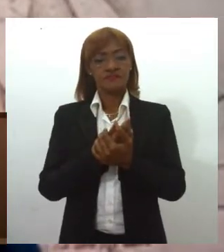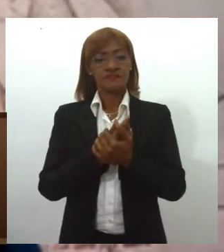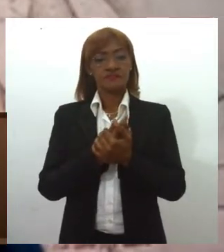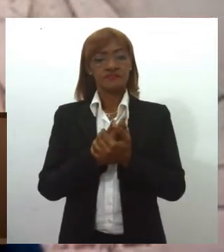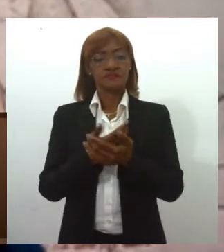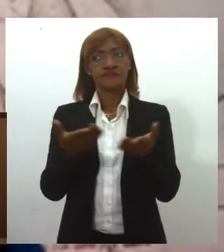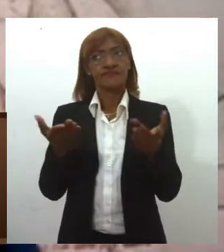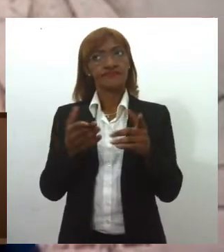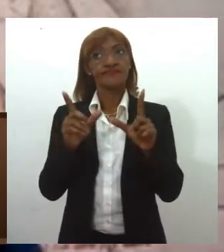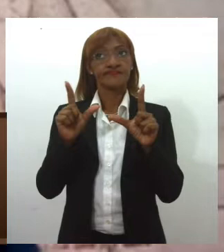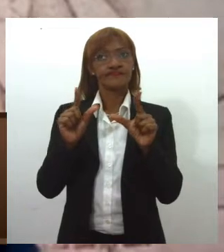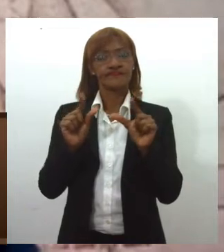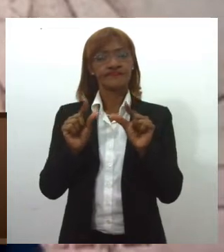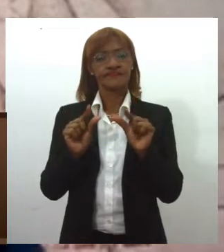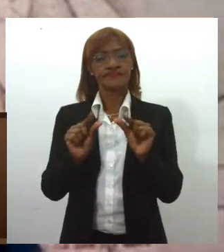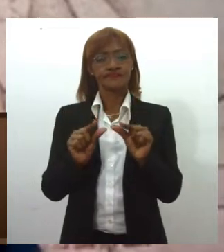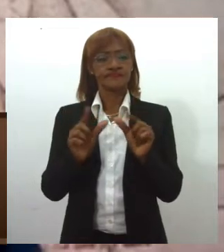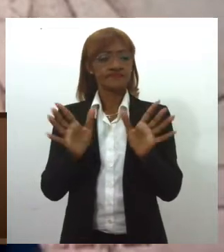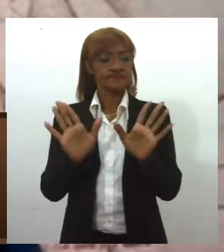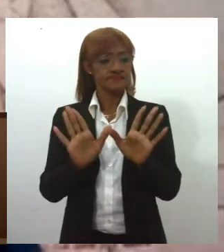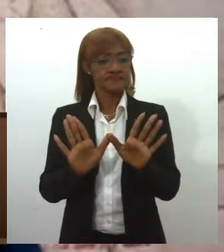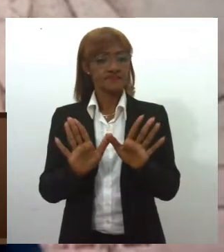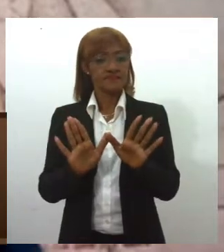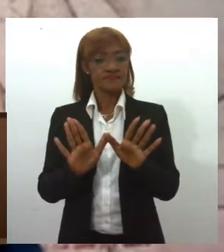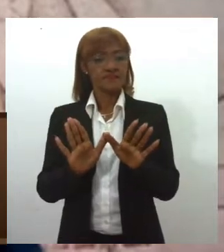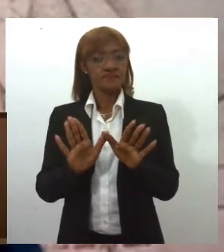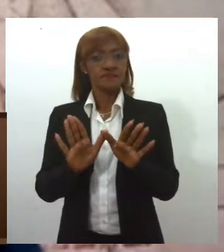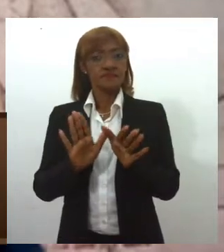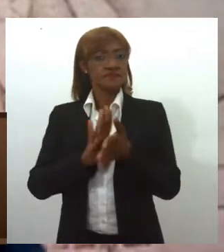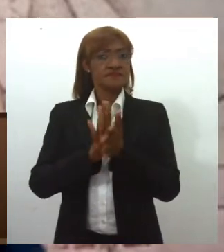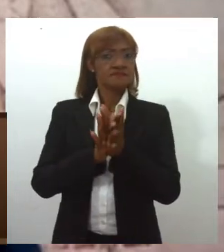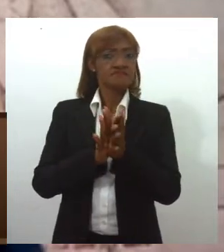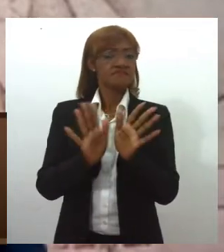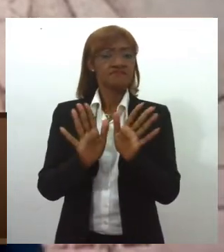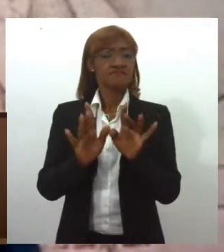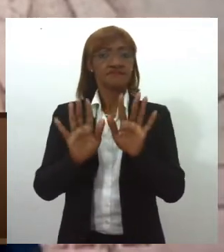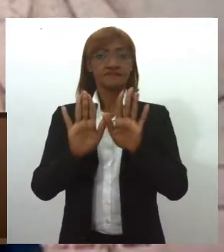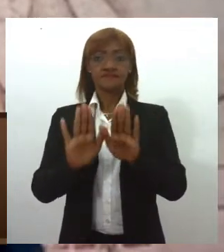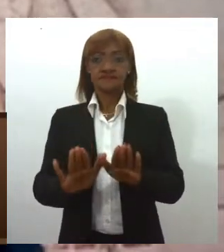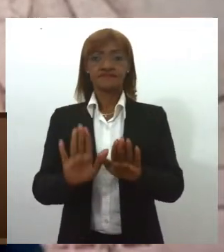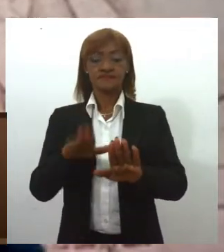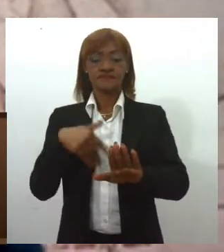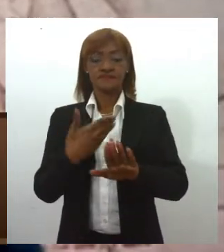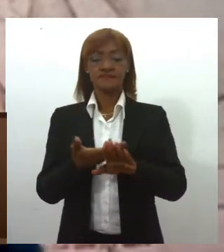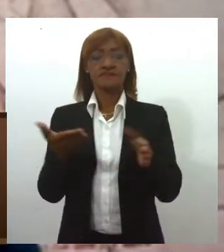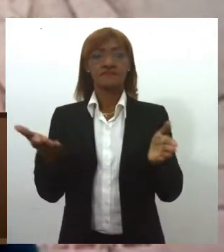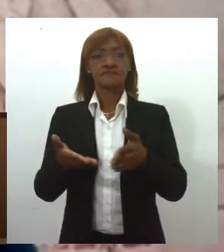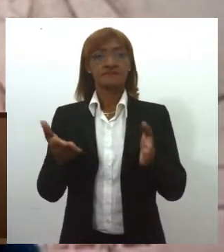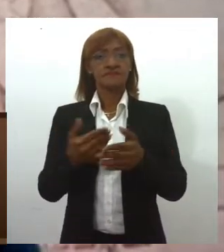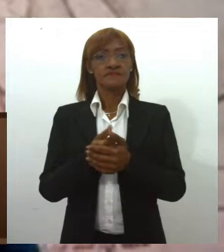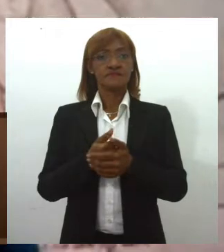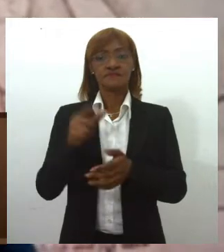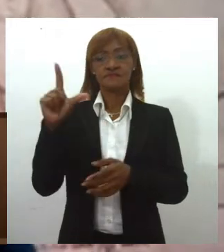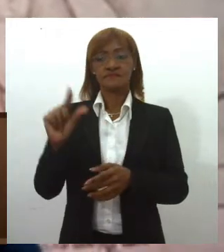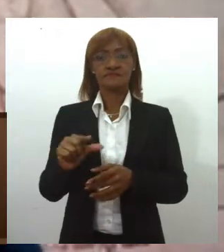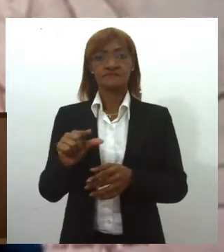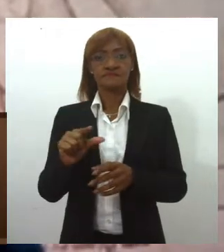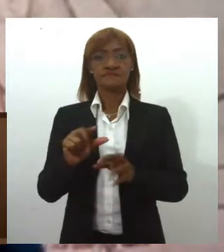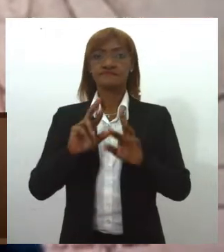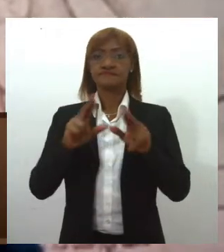diminuído, né, o preconceito, mas, sem dúvida, ainda é inferior ao que se faz com as mulheres,